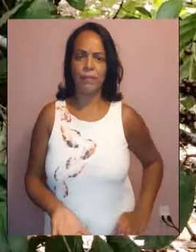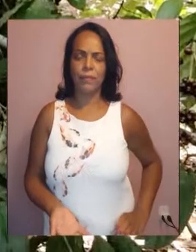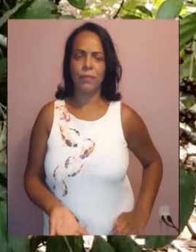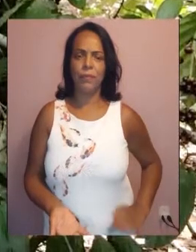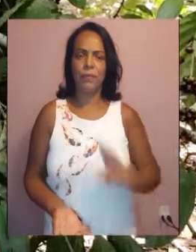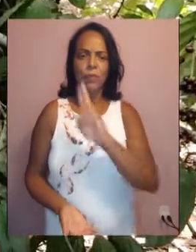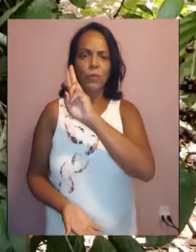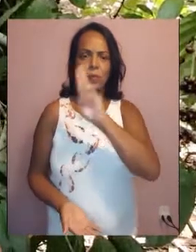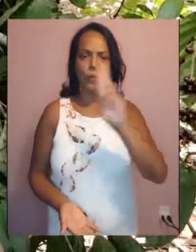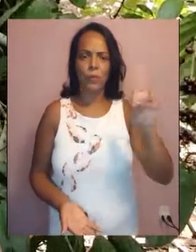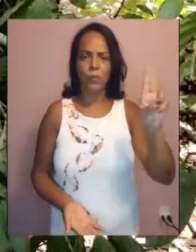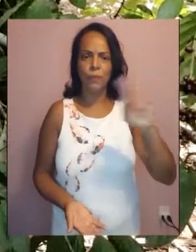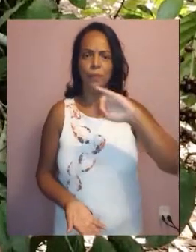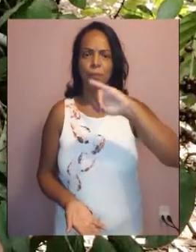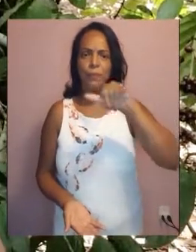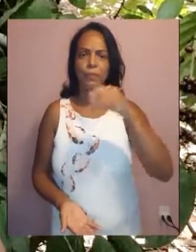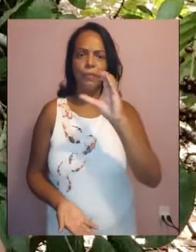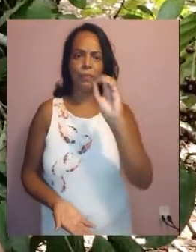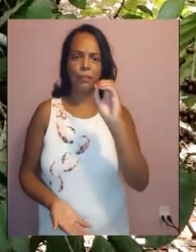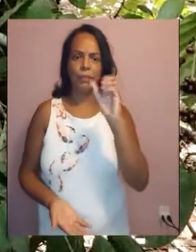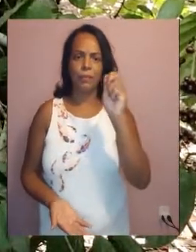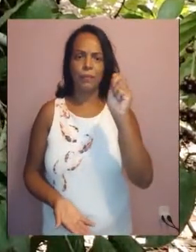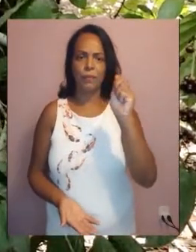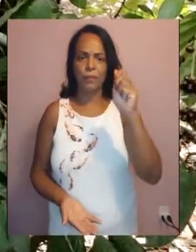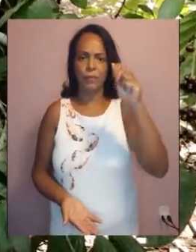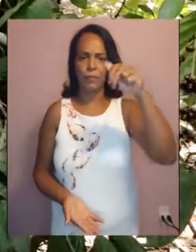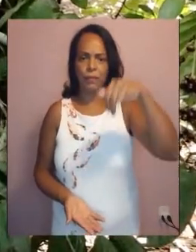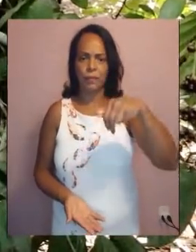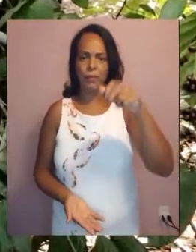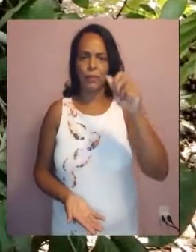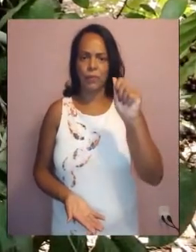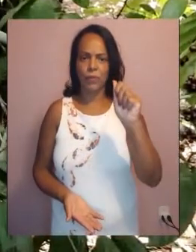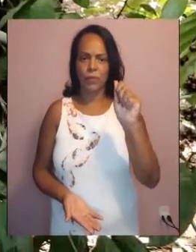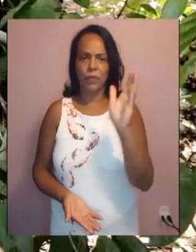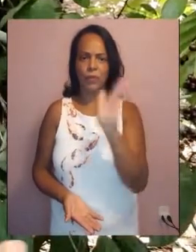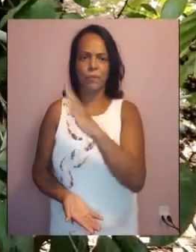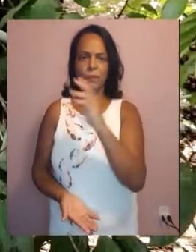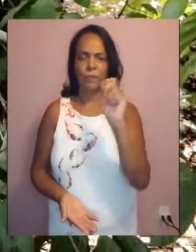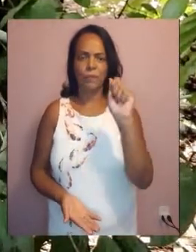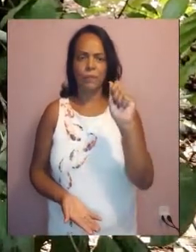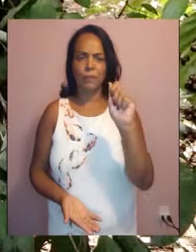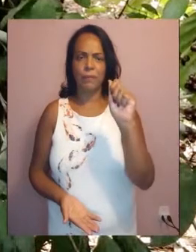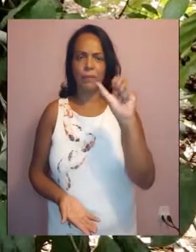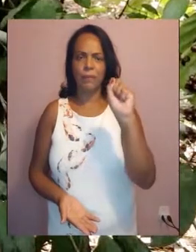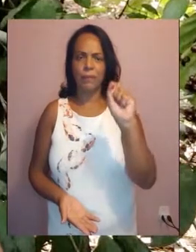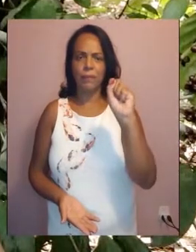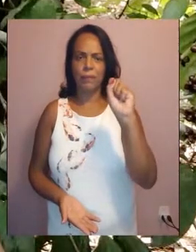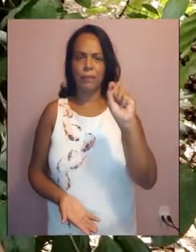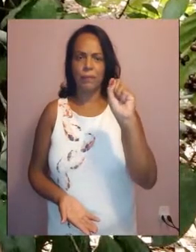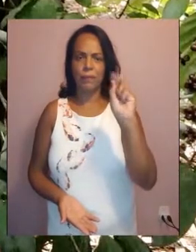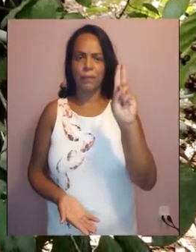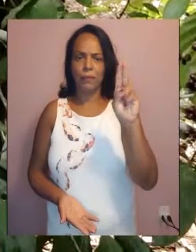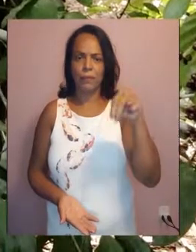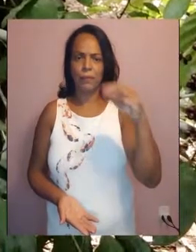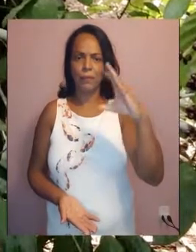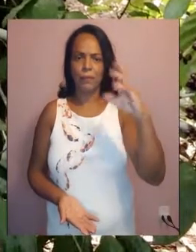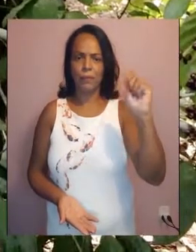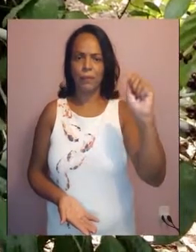Serra era devotada para a prece, ela rezava, era uma